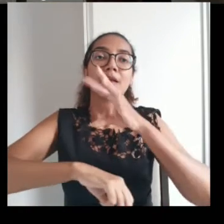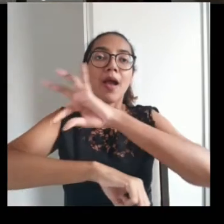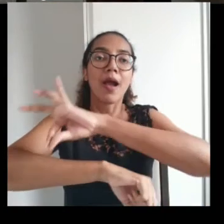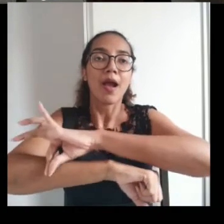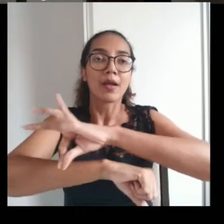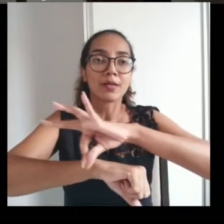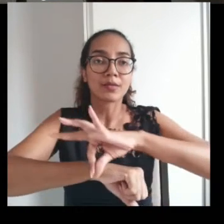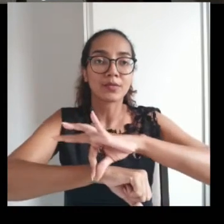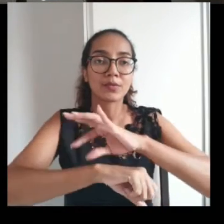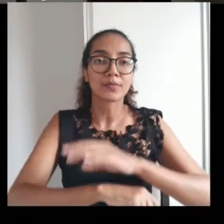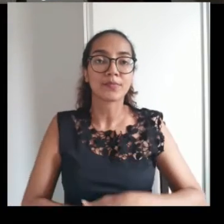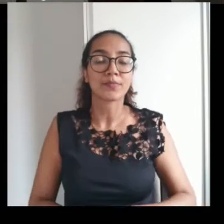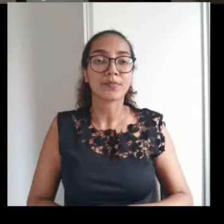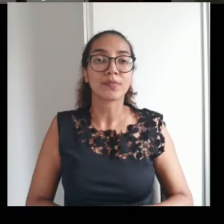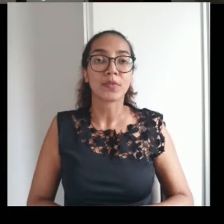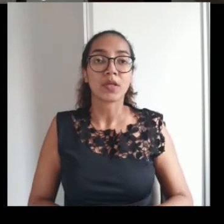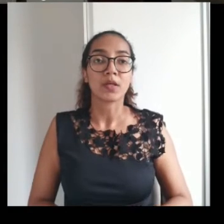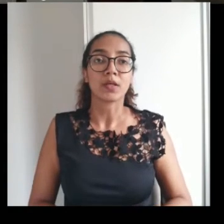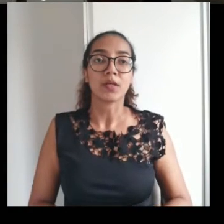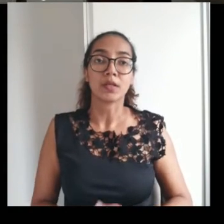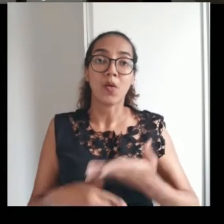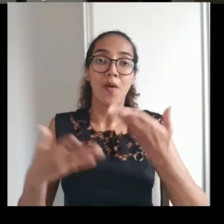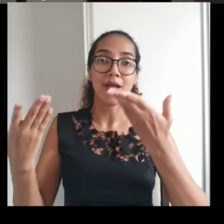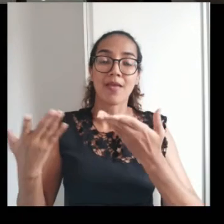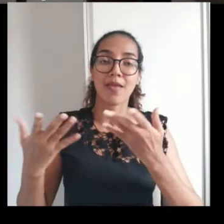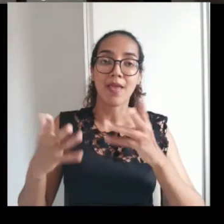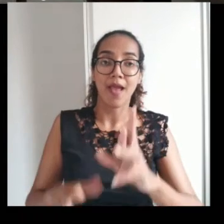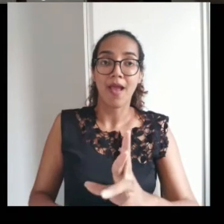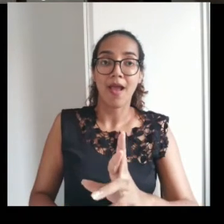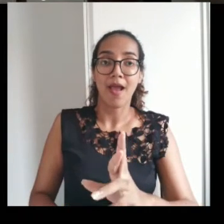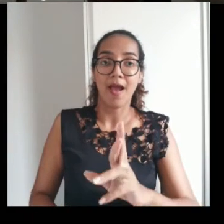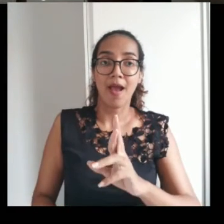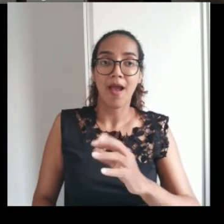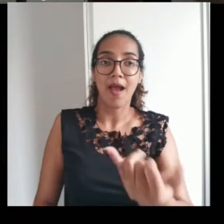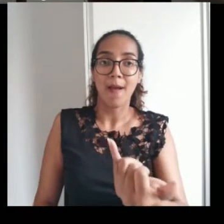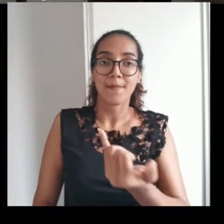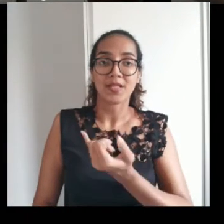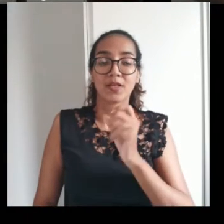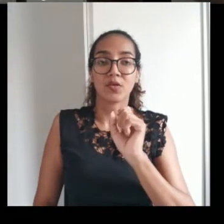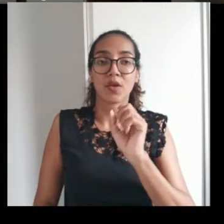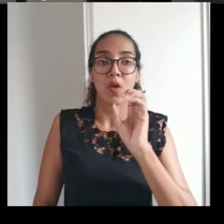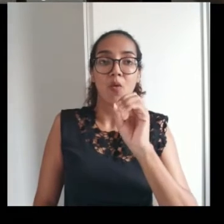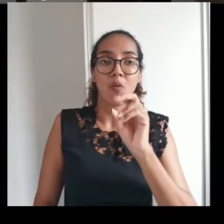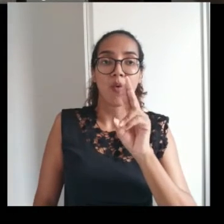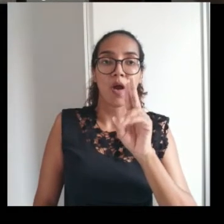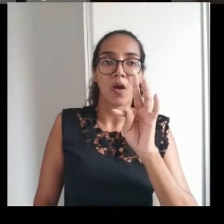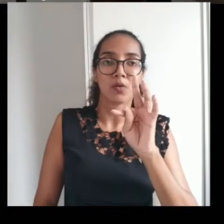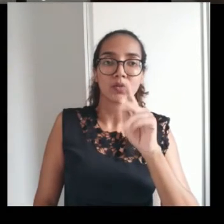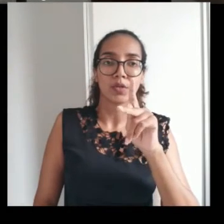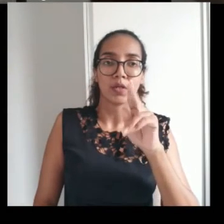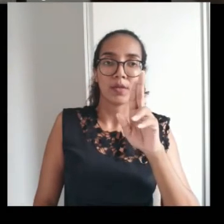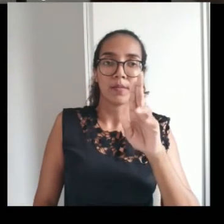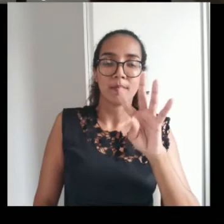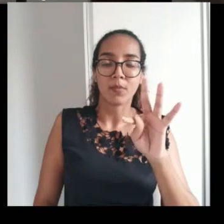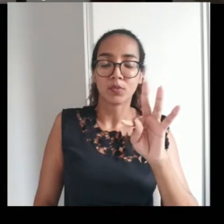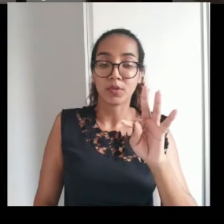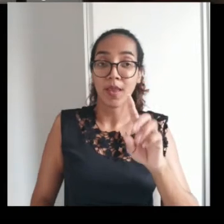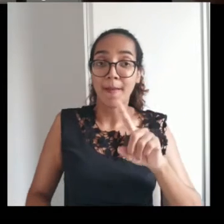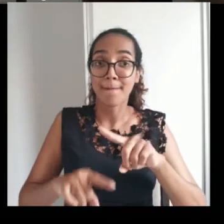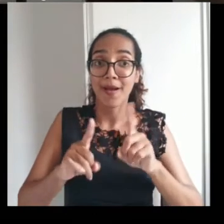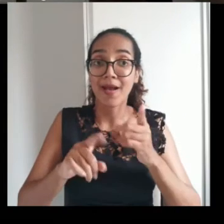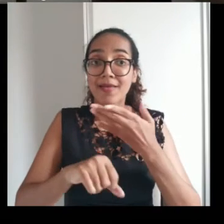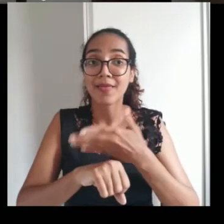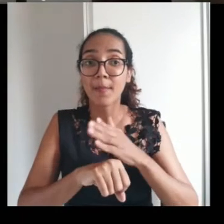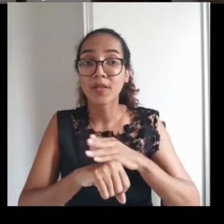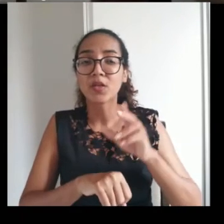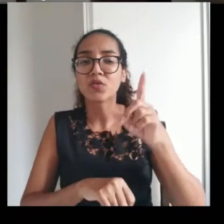a mensagem está sendo um output, né, no console. Mas na prática, isso aqui vai ser tratado, né, quando tiver lá com a